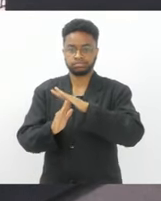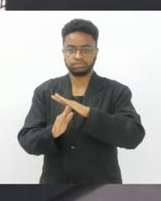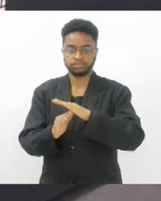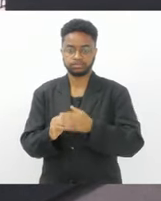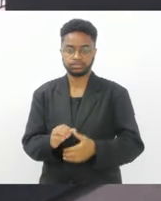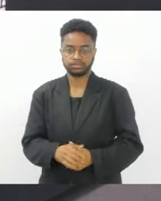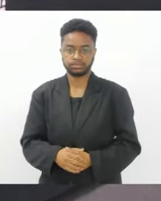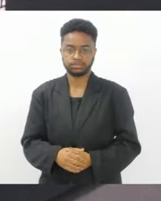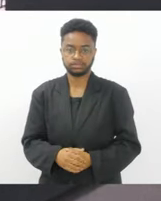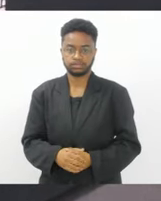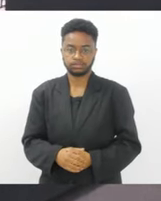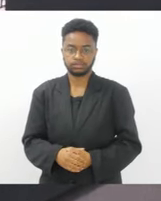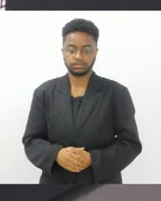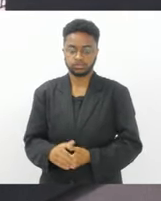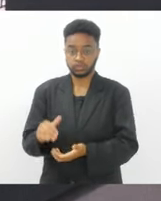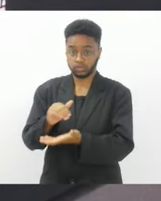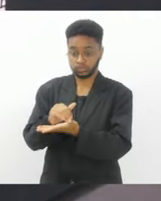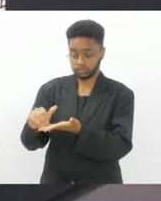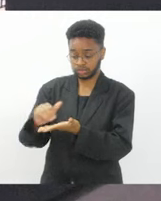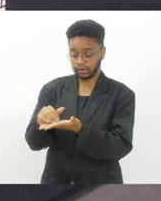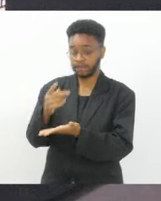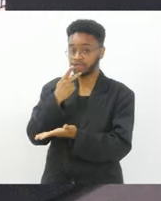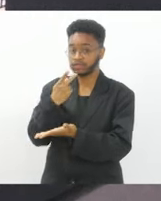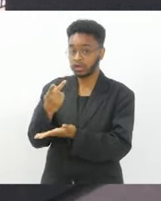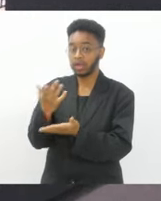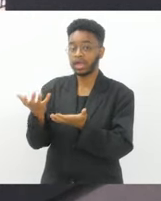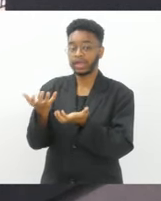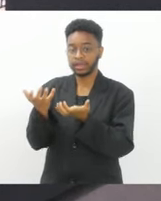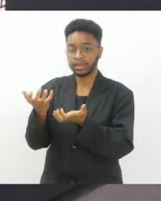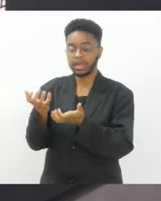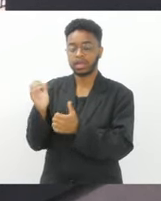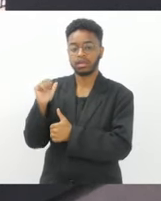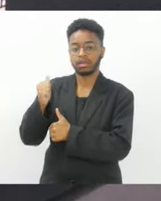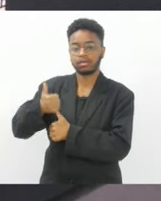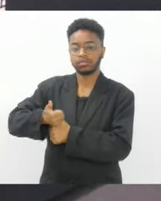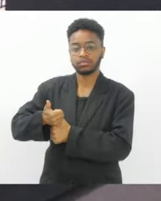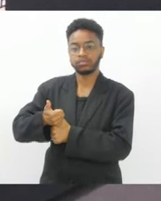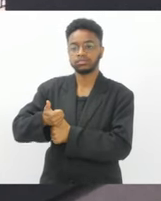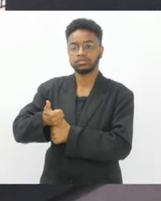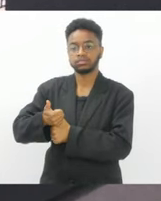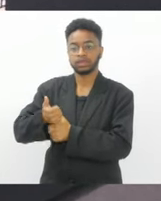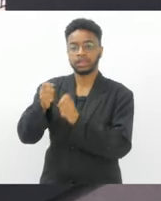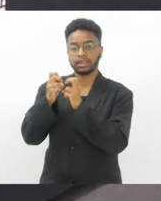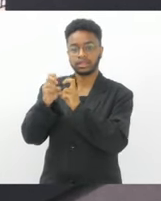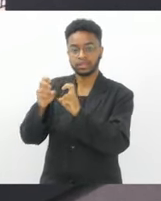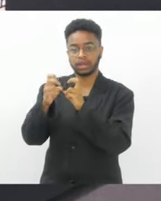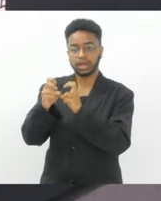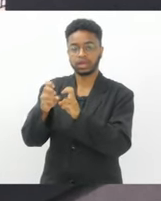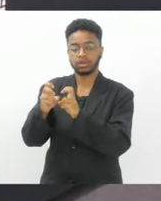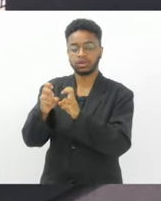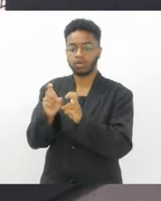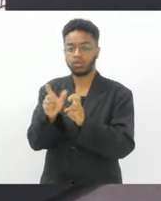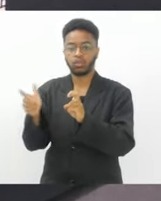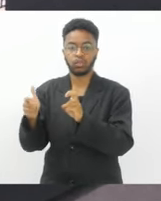Secretário diz que quer assumir trens até junho.